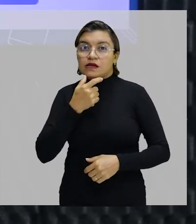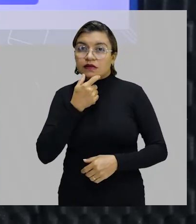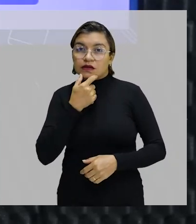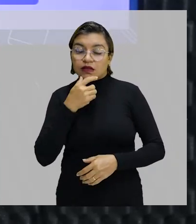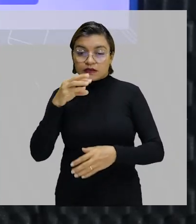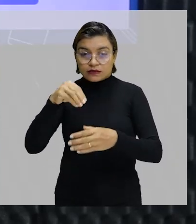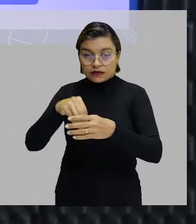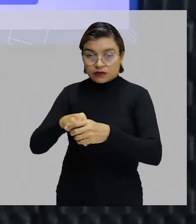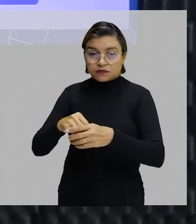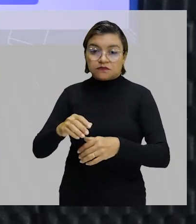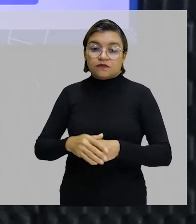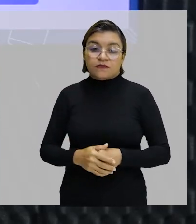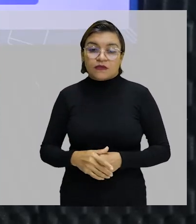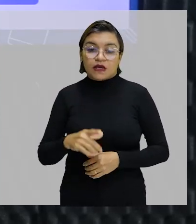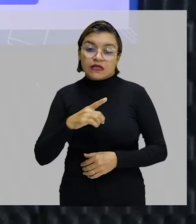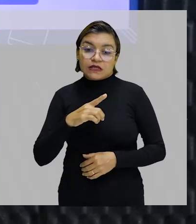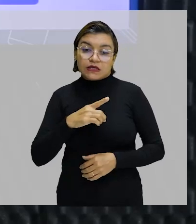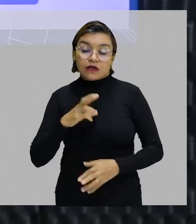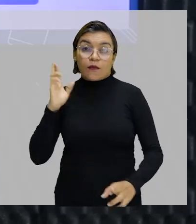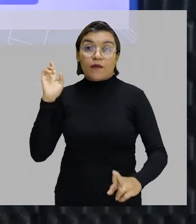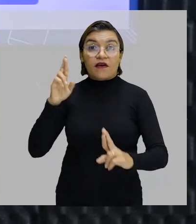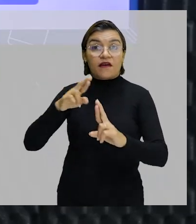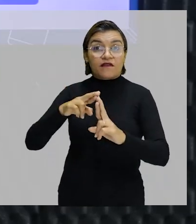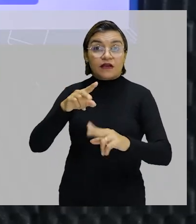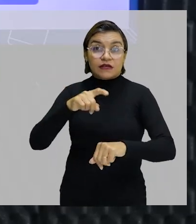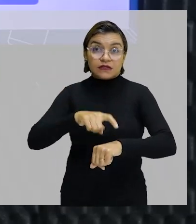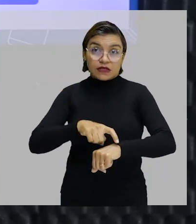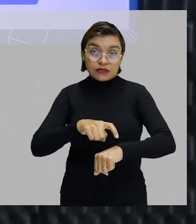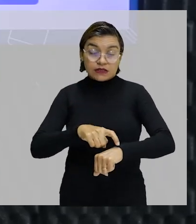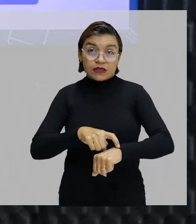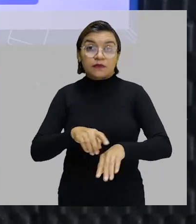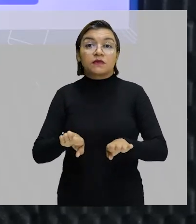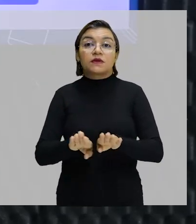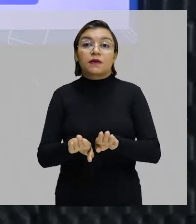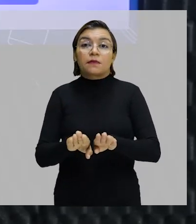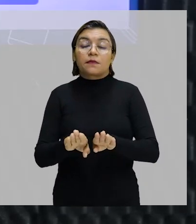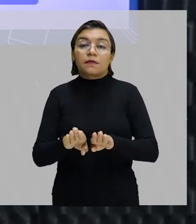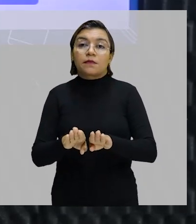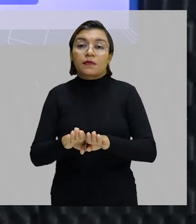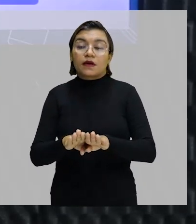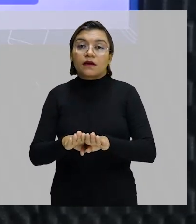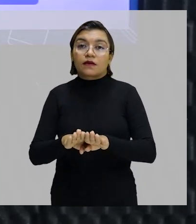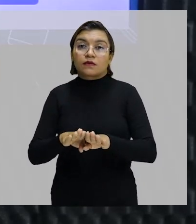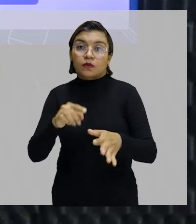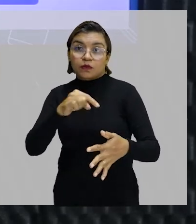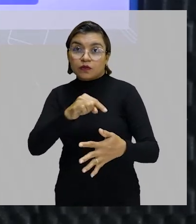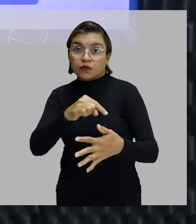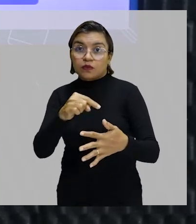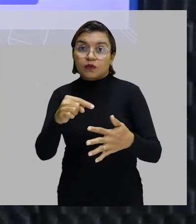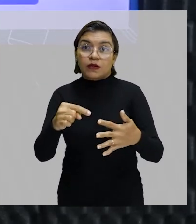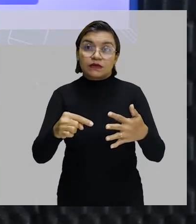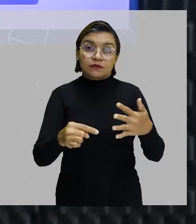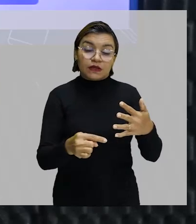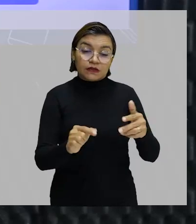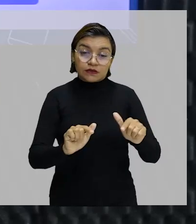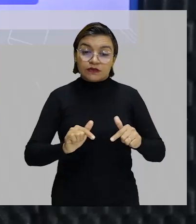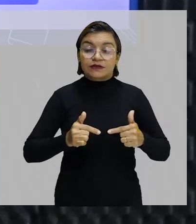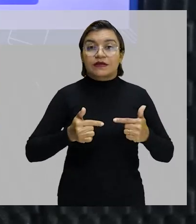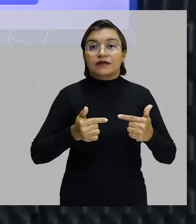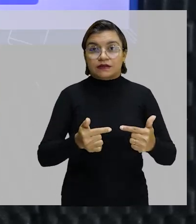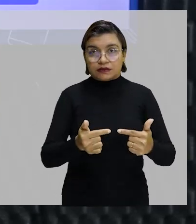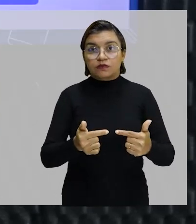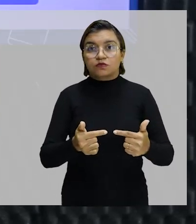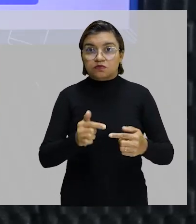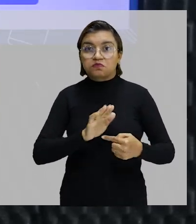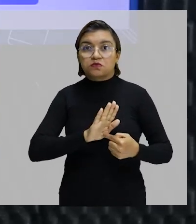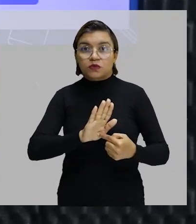referência temporal, então é um tempo no presente, e considerando os aspectos da ação ou os status